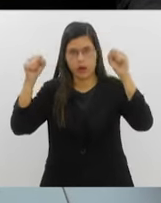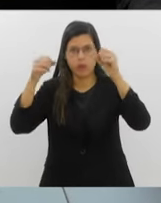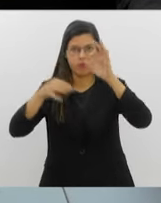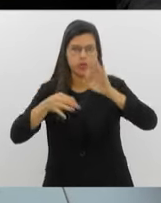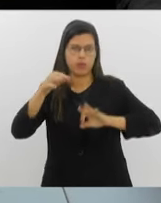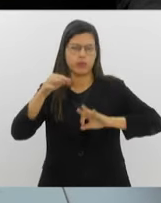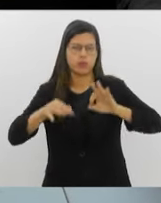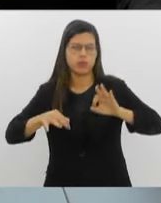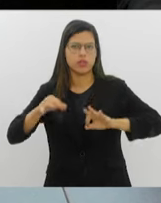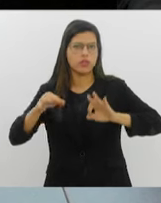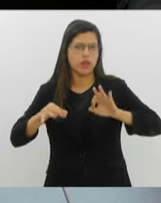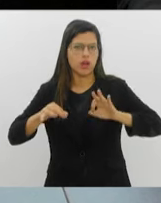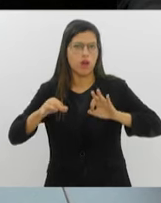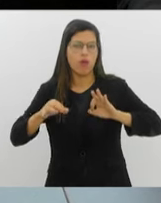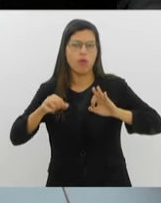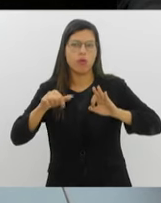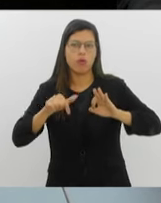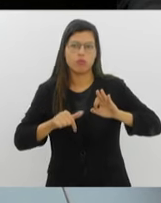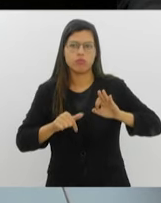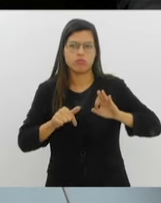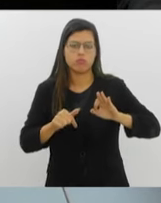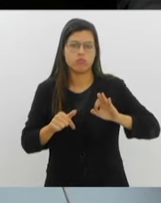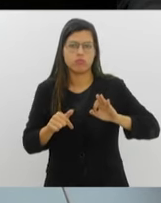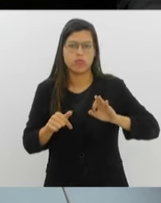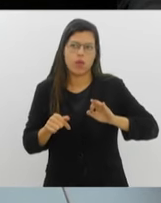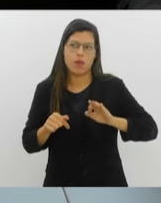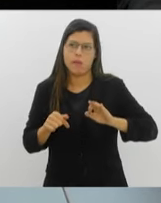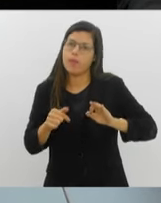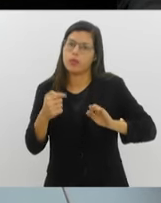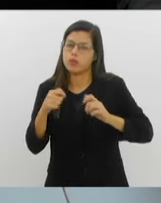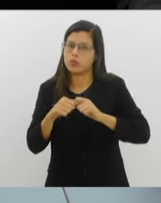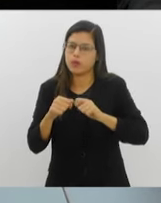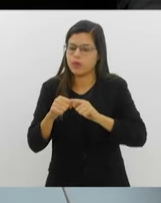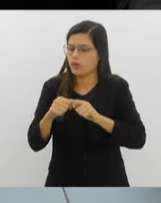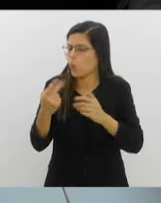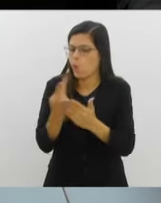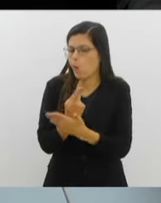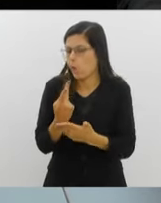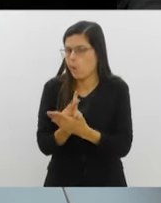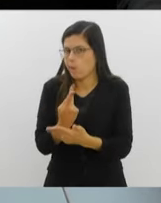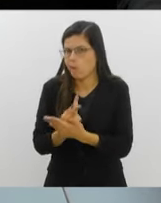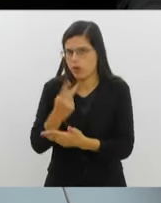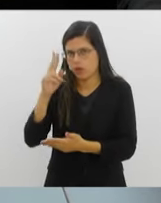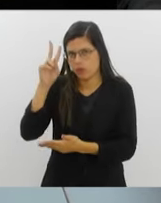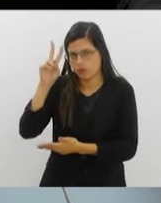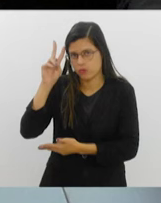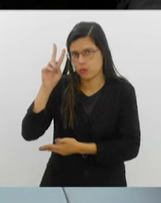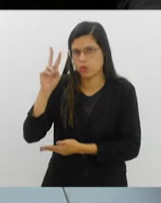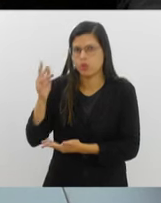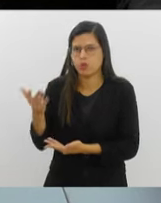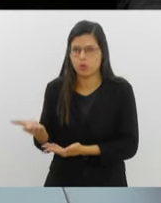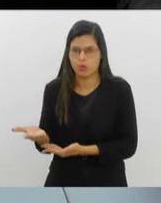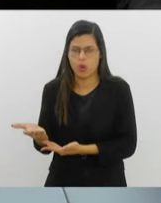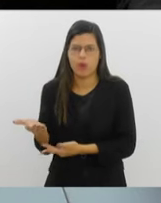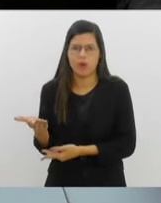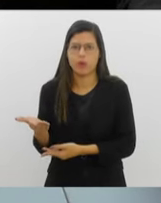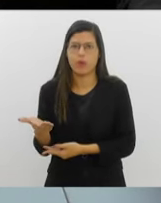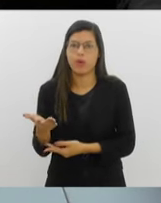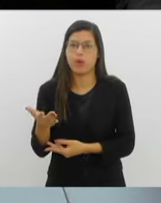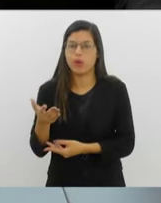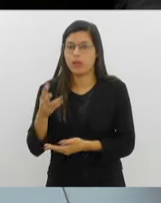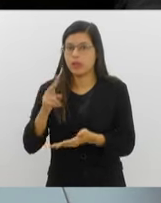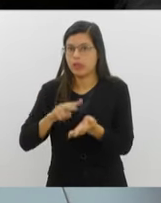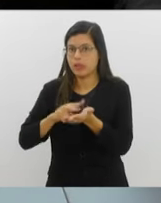não se cometer um equívoco de tempo histórico, fazendo-se interpretações subjetivas que não